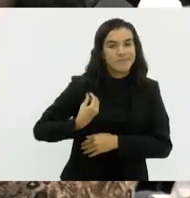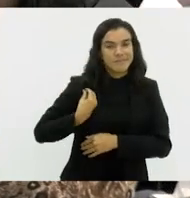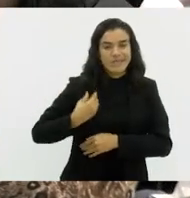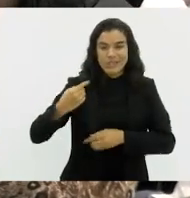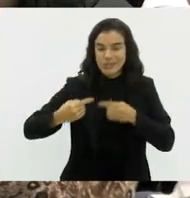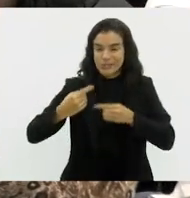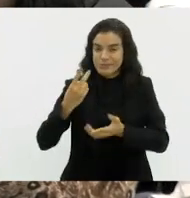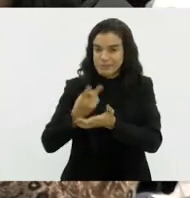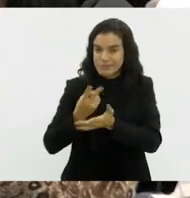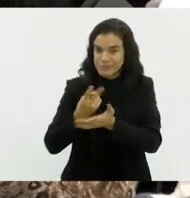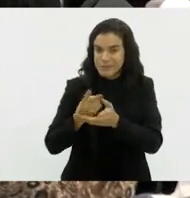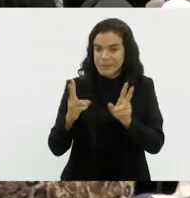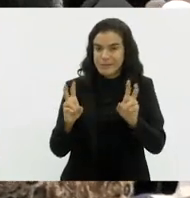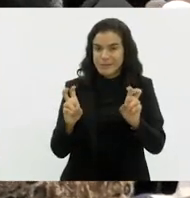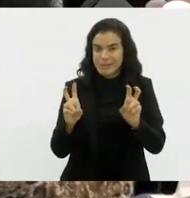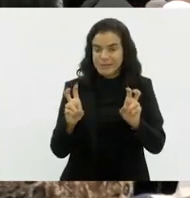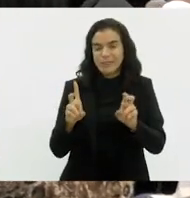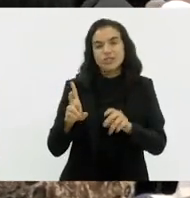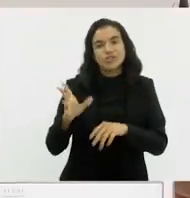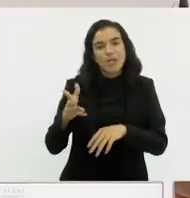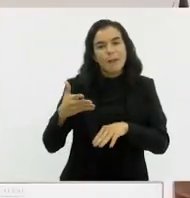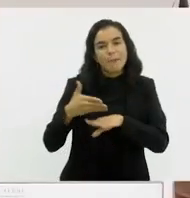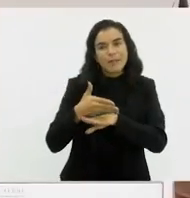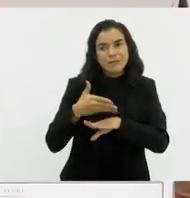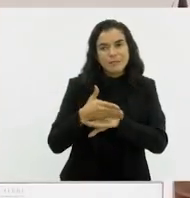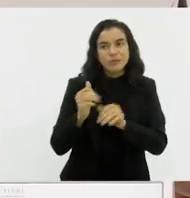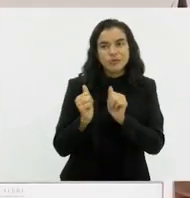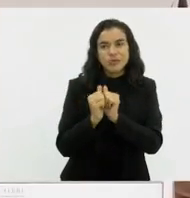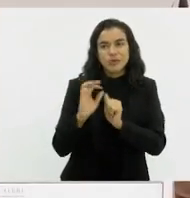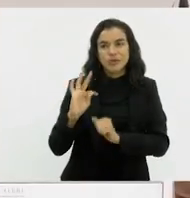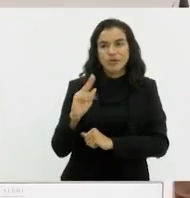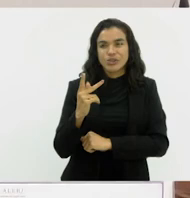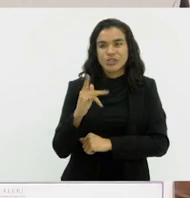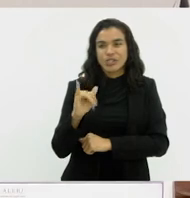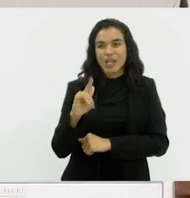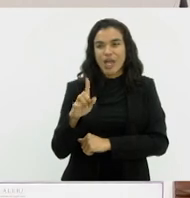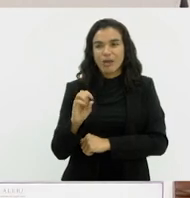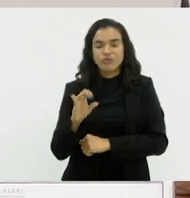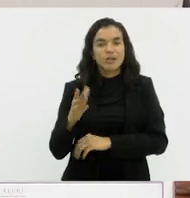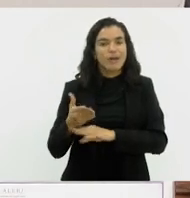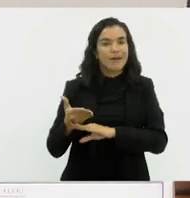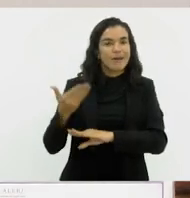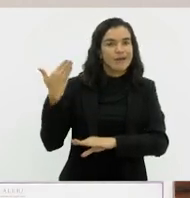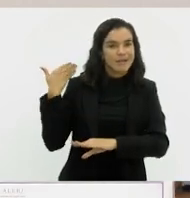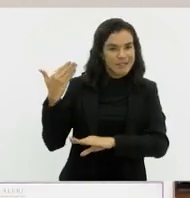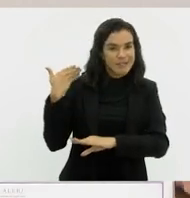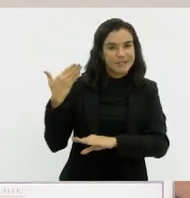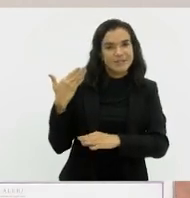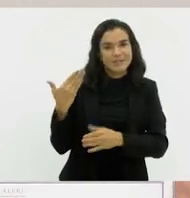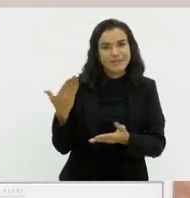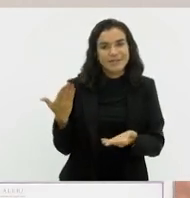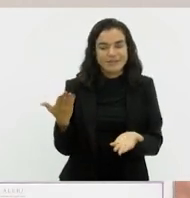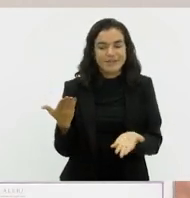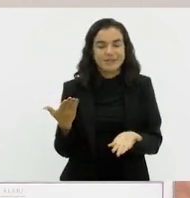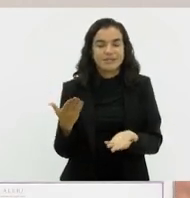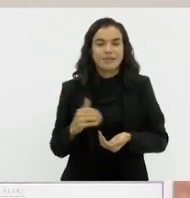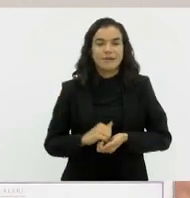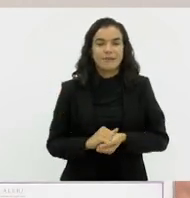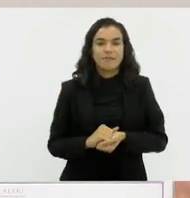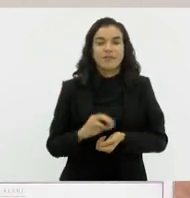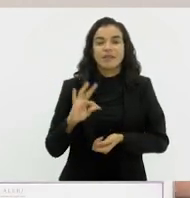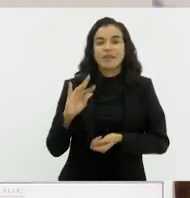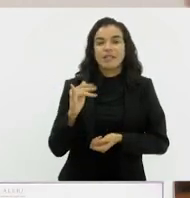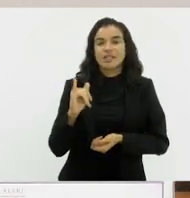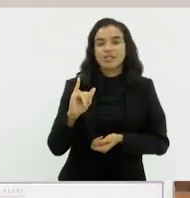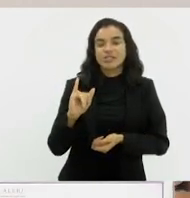tema, e participo com o Tiago em diversas ações, né, e a gente já tinha um debate prévio, muito antes até desse momento que o Tiago comenta